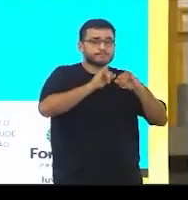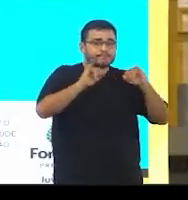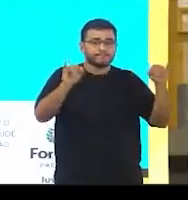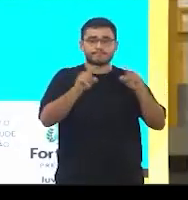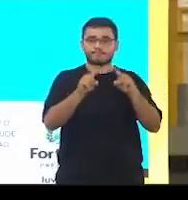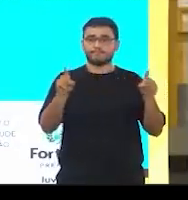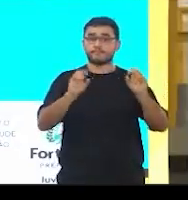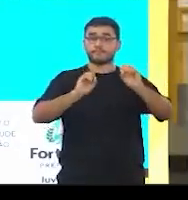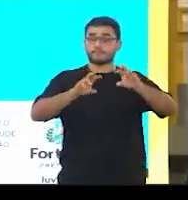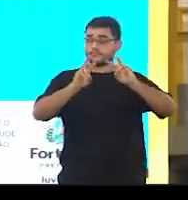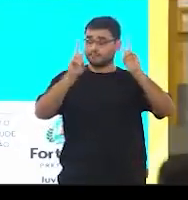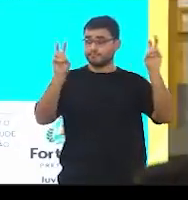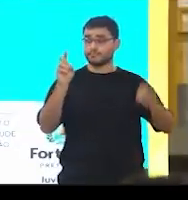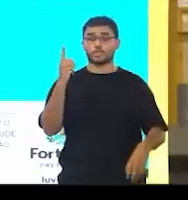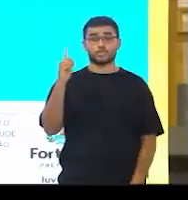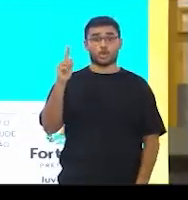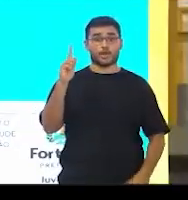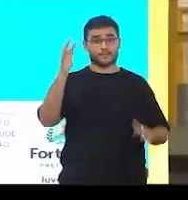Mas para isso,